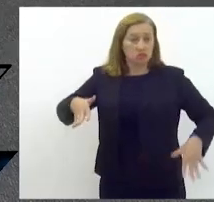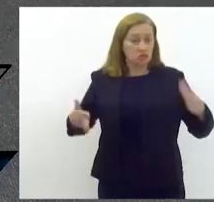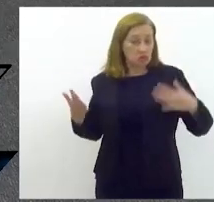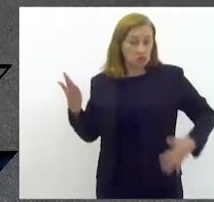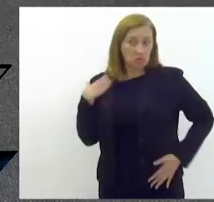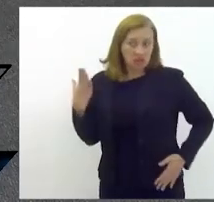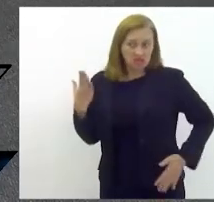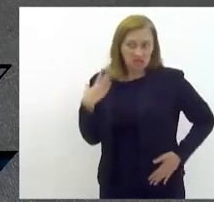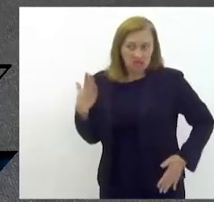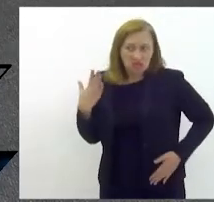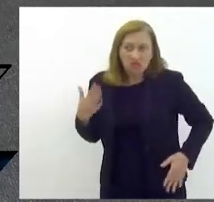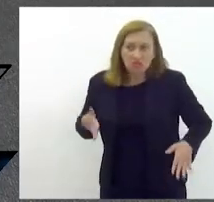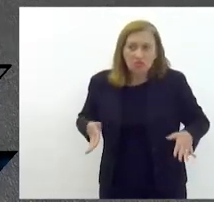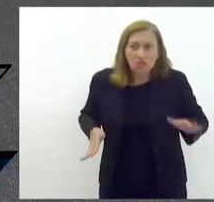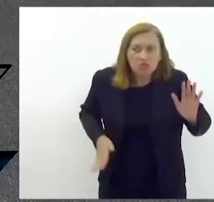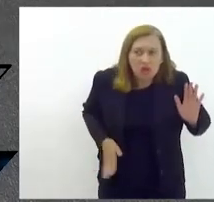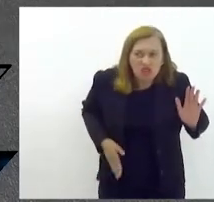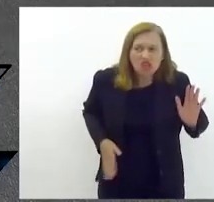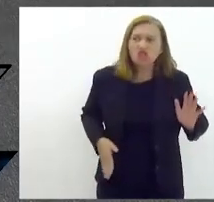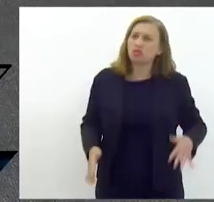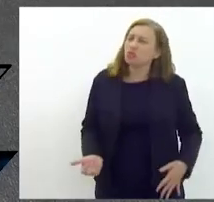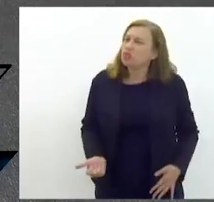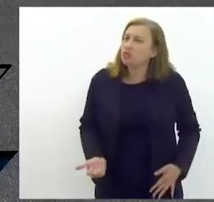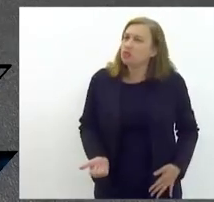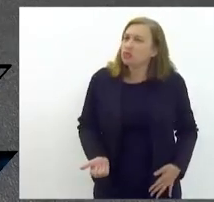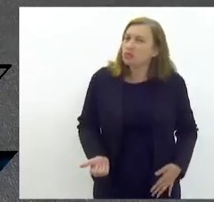ser traficantes né assaltantes